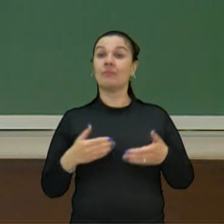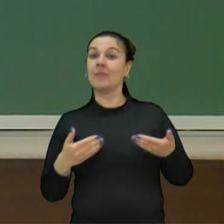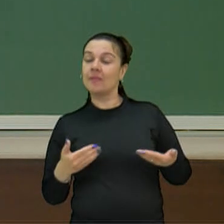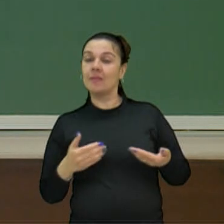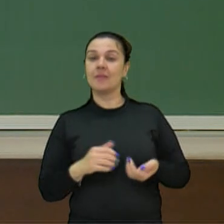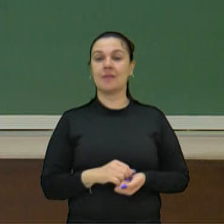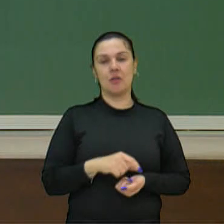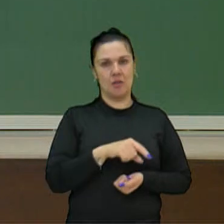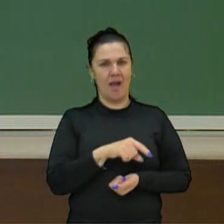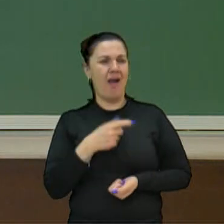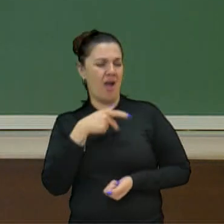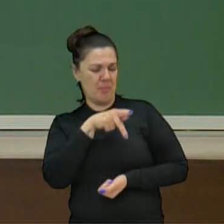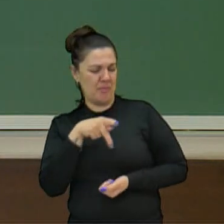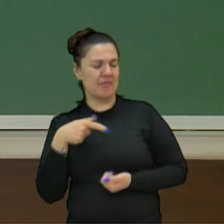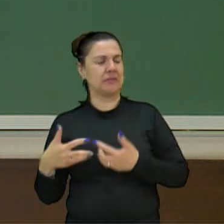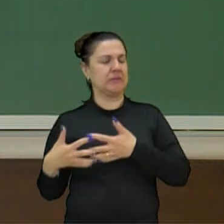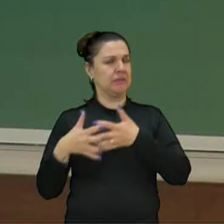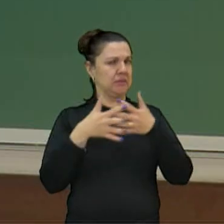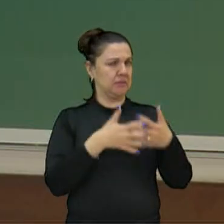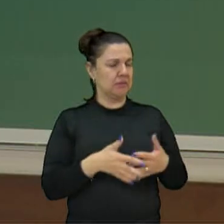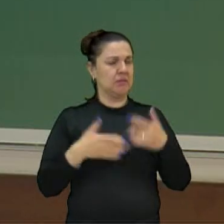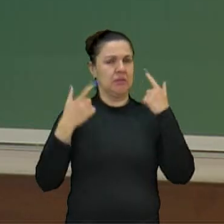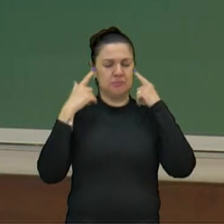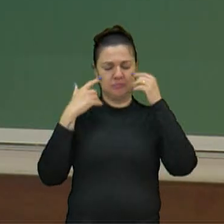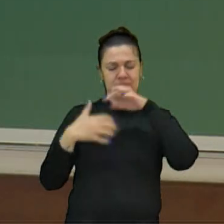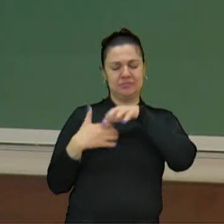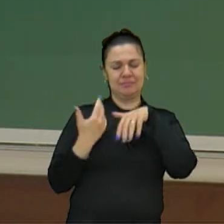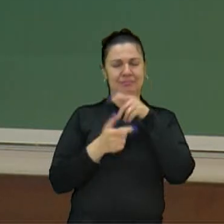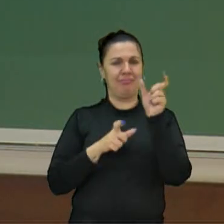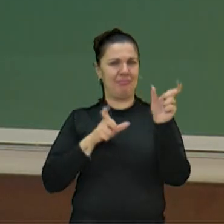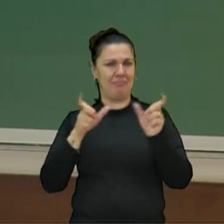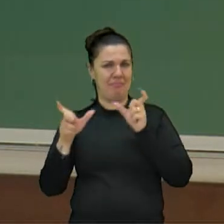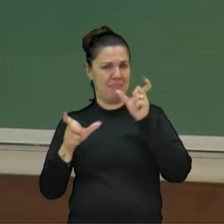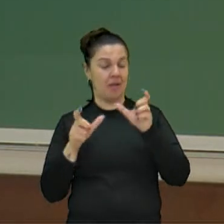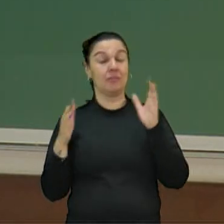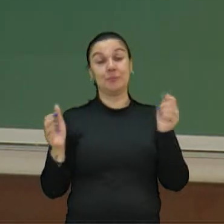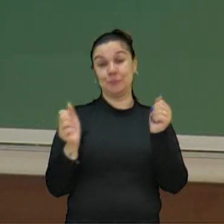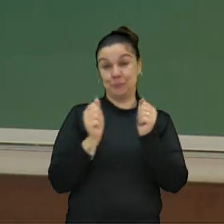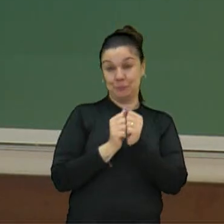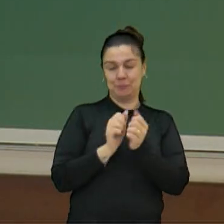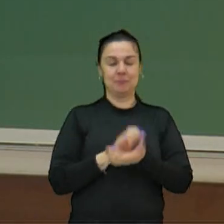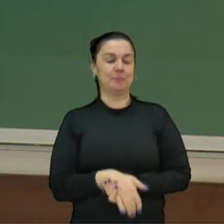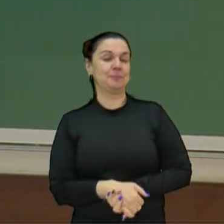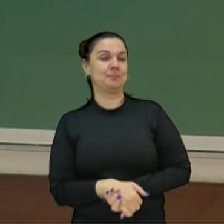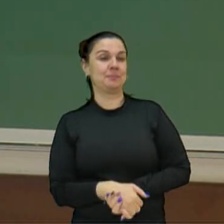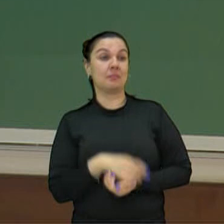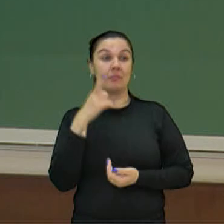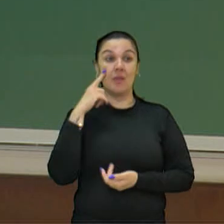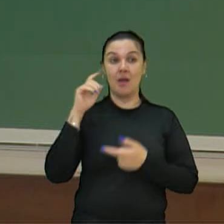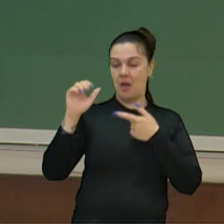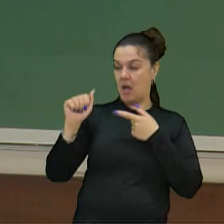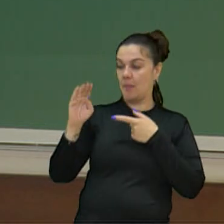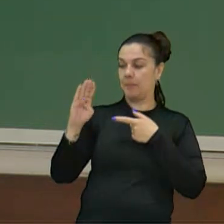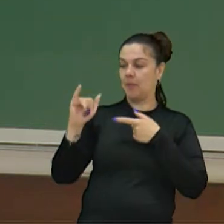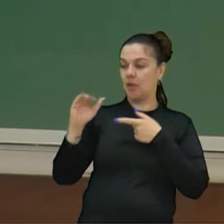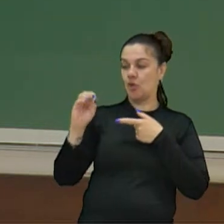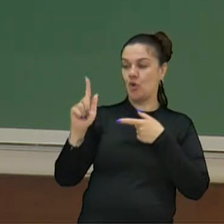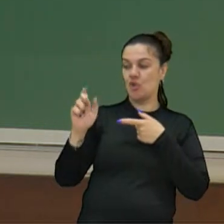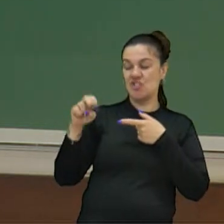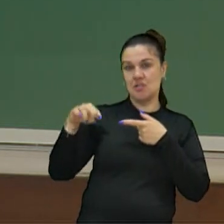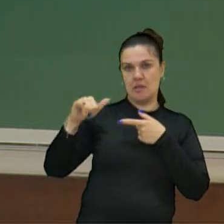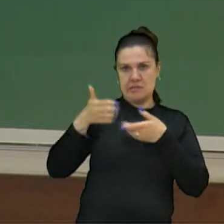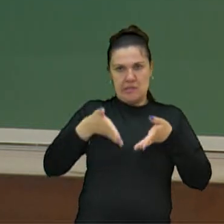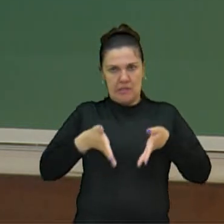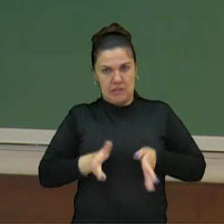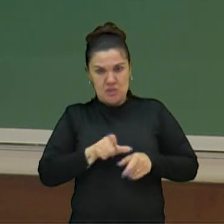E aí, gente? Ai, professora, isso aqui também me deu um pouco de nó na cabeça, porque tem umas palavras... Vamos ver junto, então. A abiogênese. Um ser vivo nasce a partir de